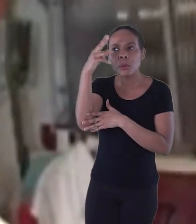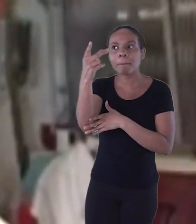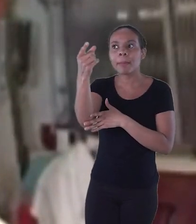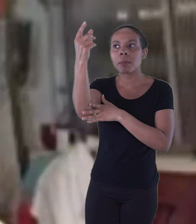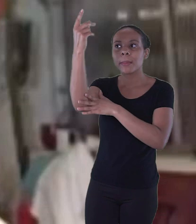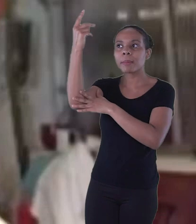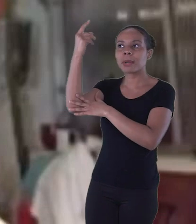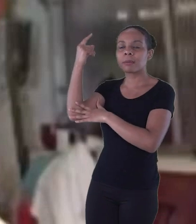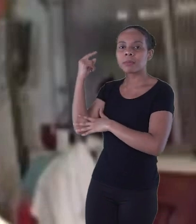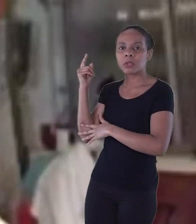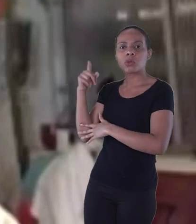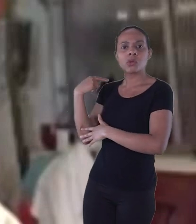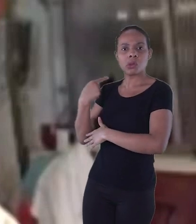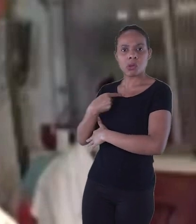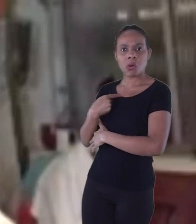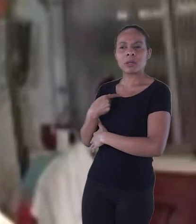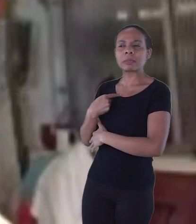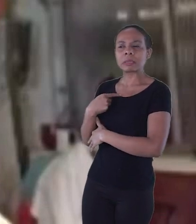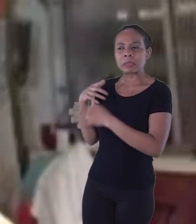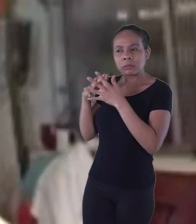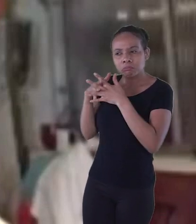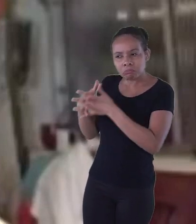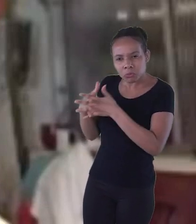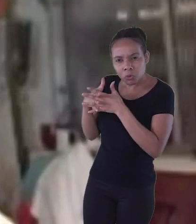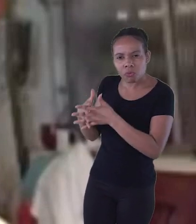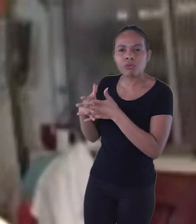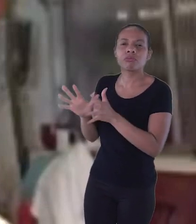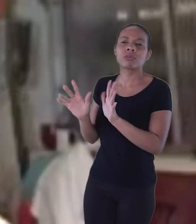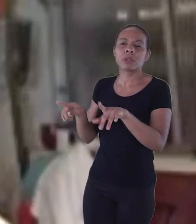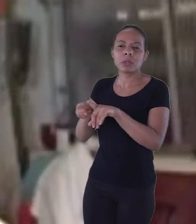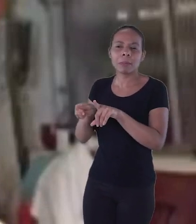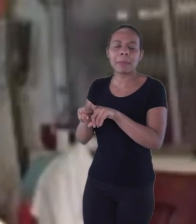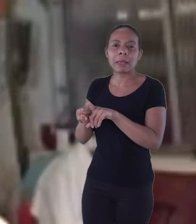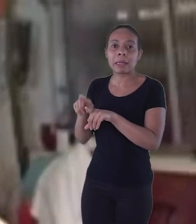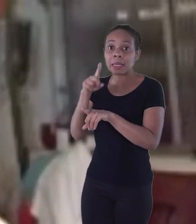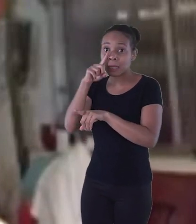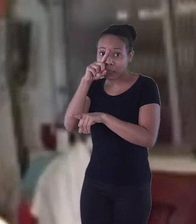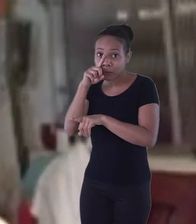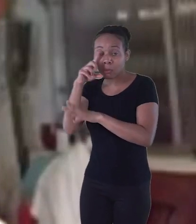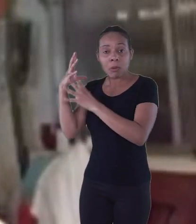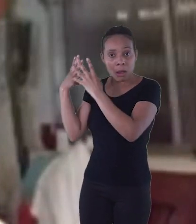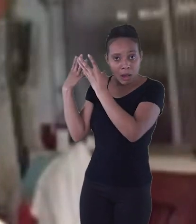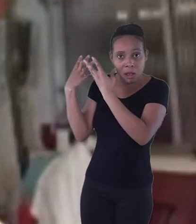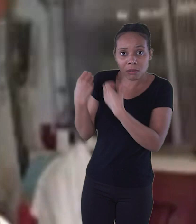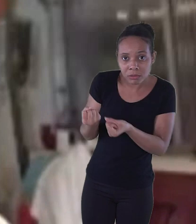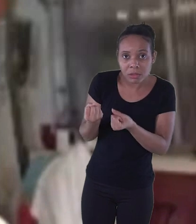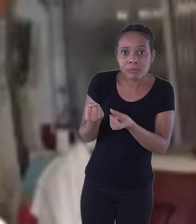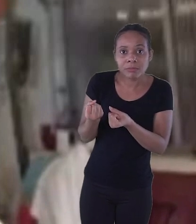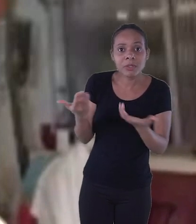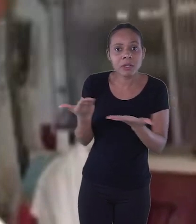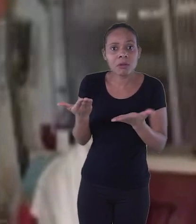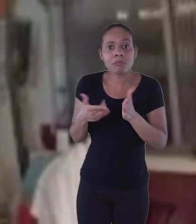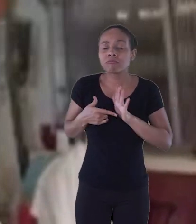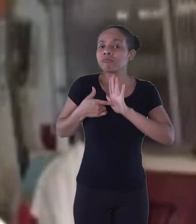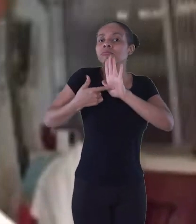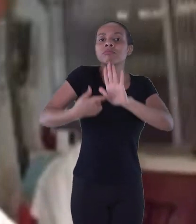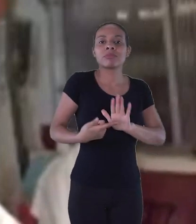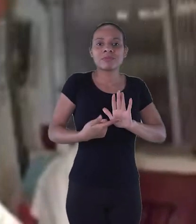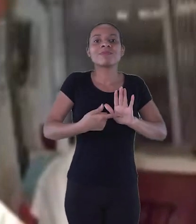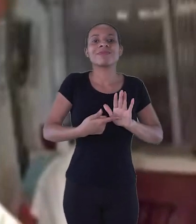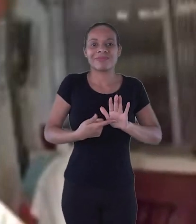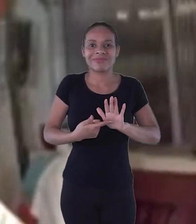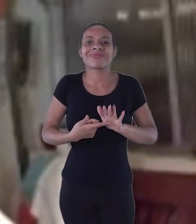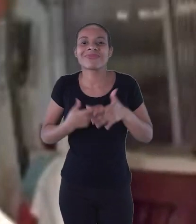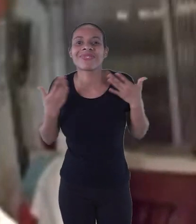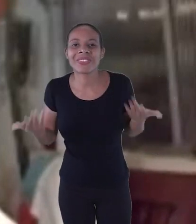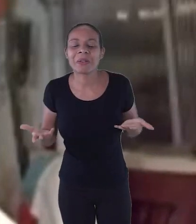a gente assume os riscos e traz uma ousadia. Então eu acho que o caso do Nina Rodrigues foi um debate muito interessante que a gente teve. E